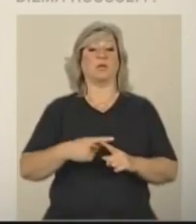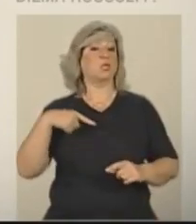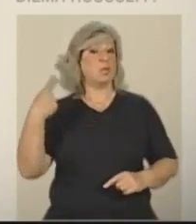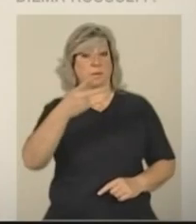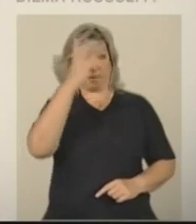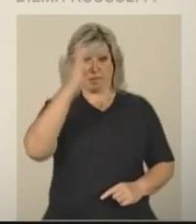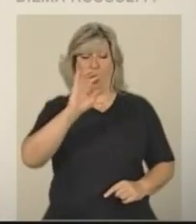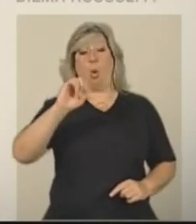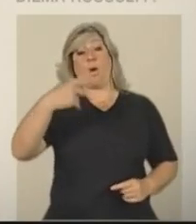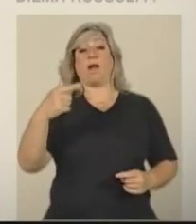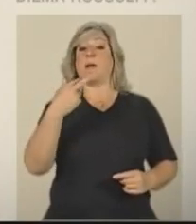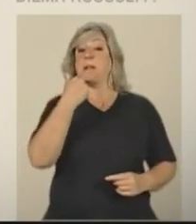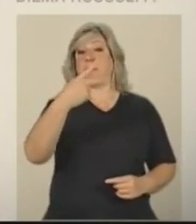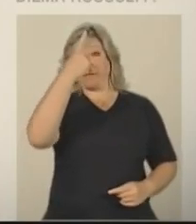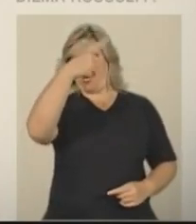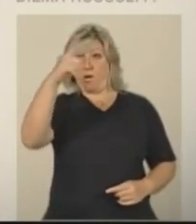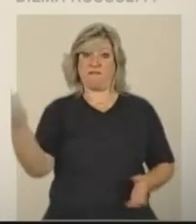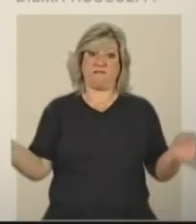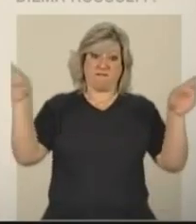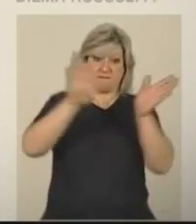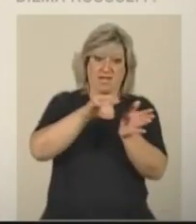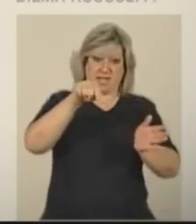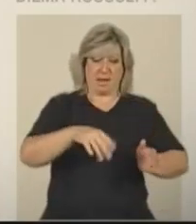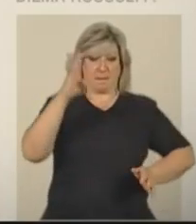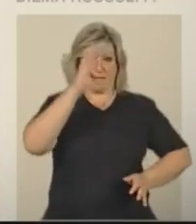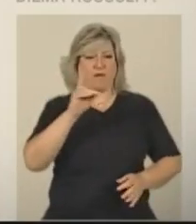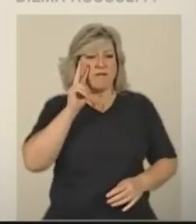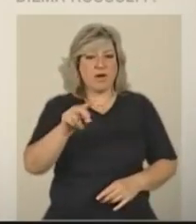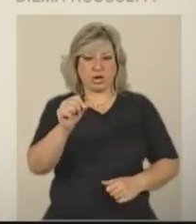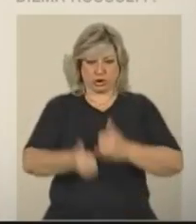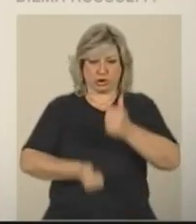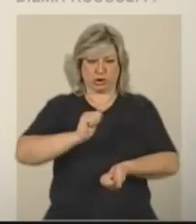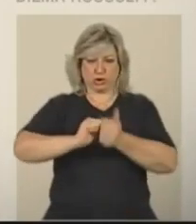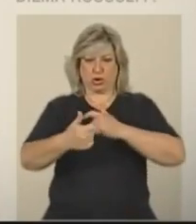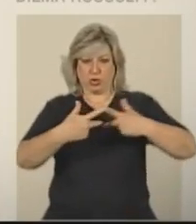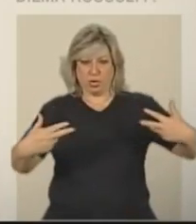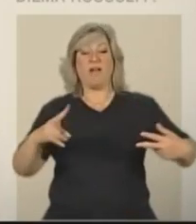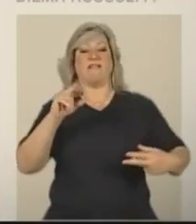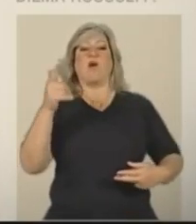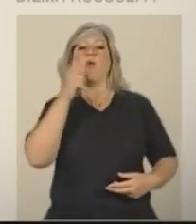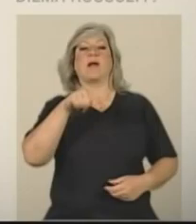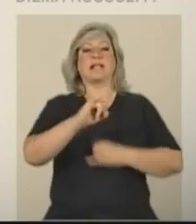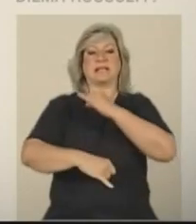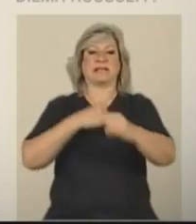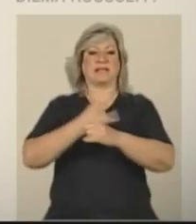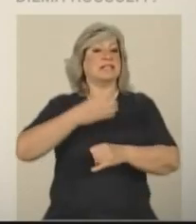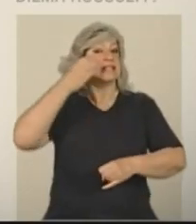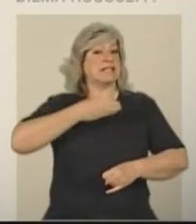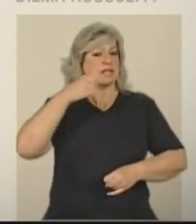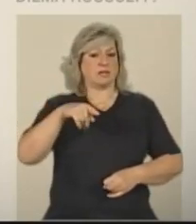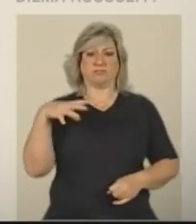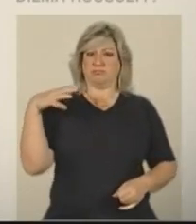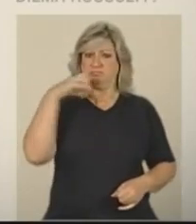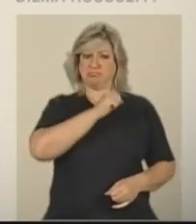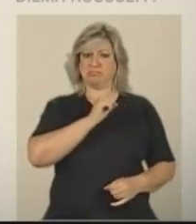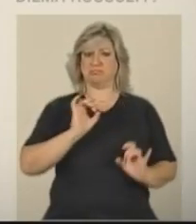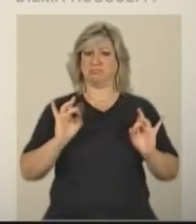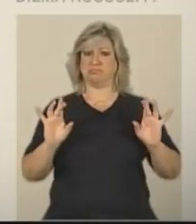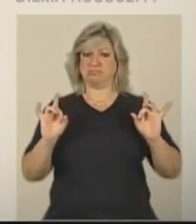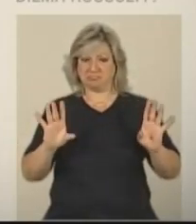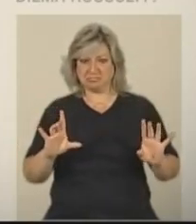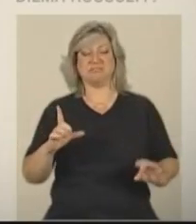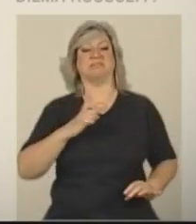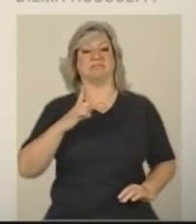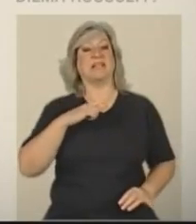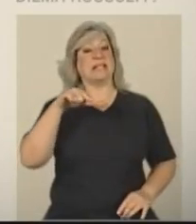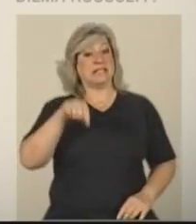vier para o Brasil acompanhar os jogos vão ter acesso à internet pelo celular com uma velocidade altíssima. Este